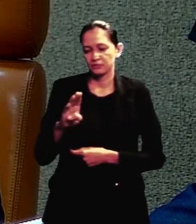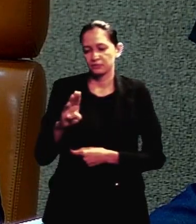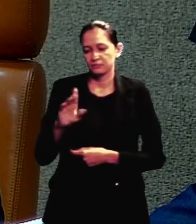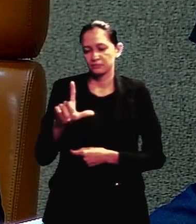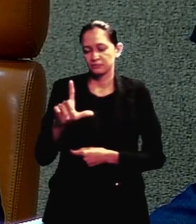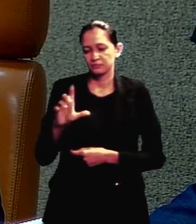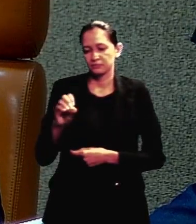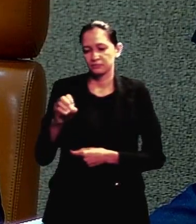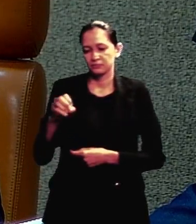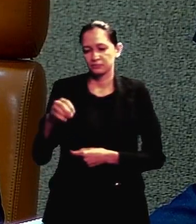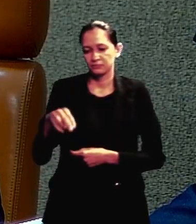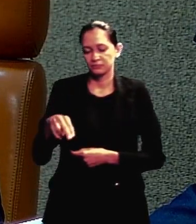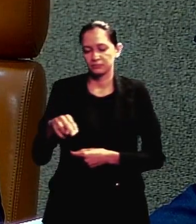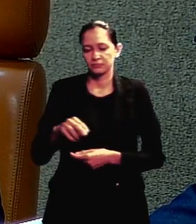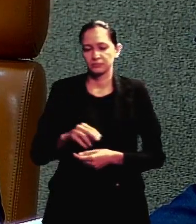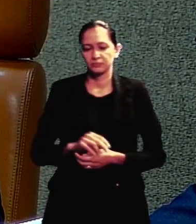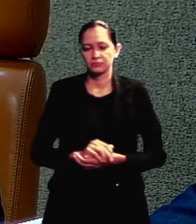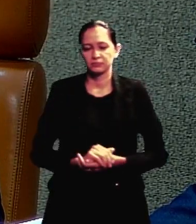da